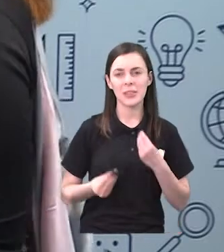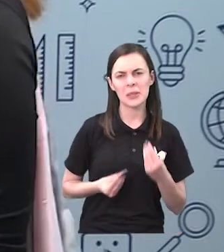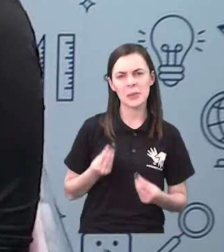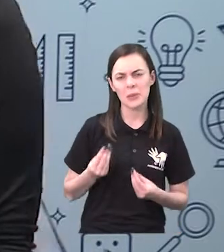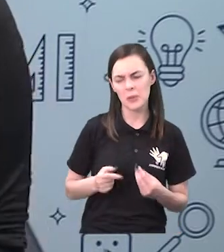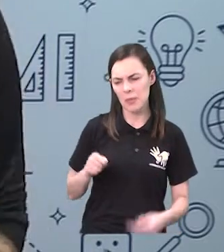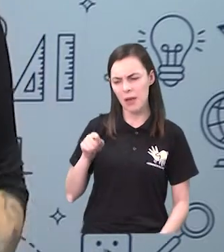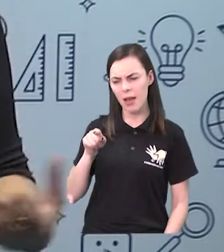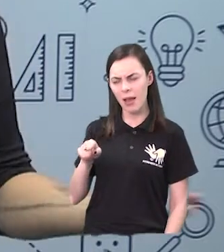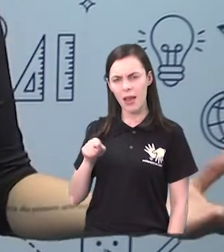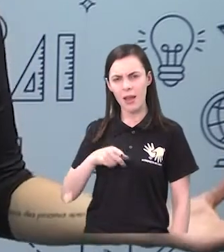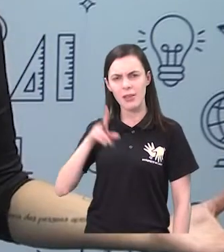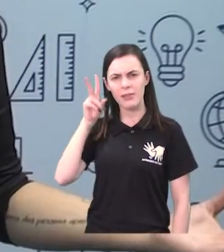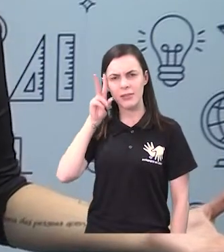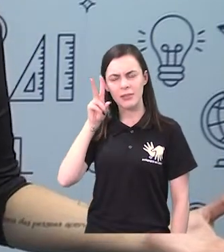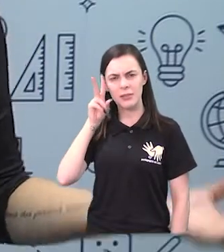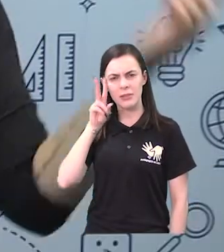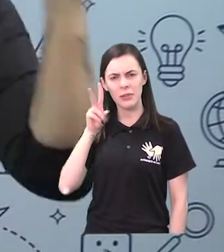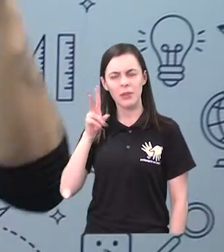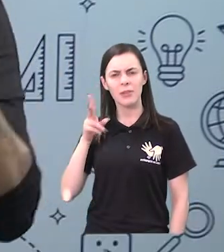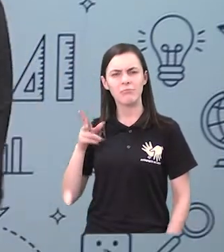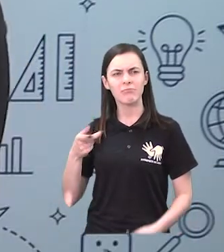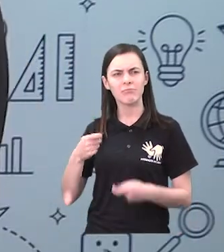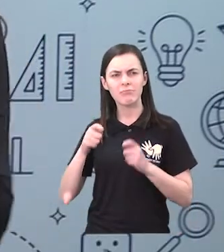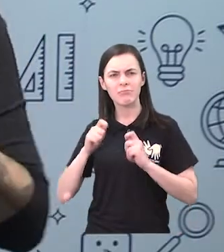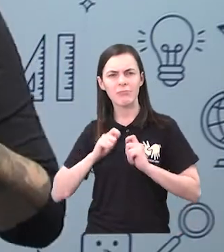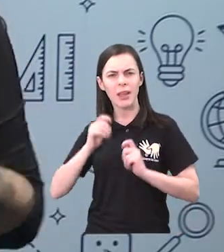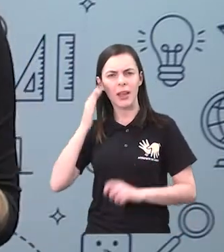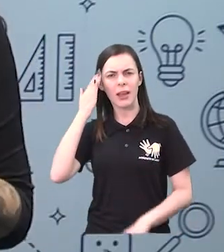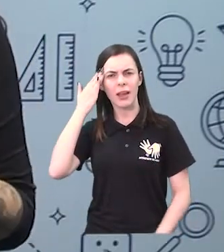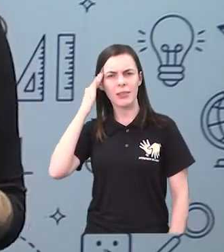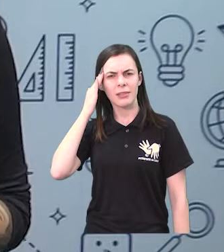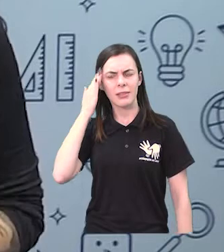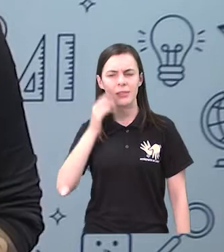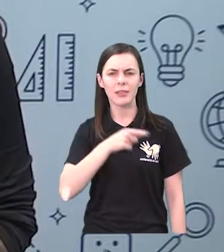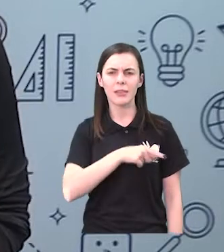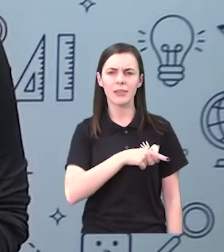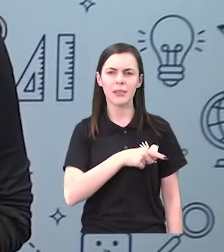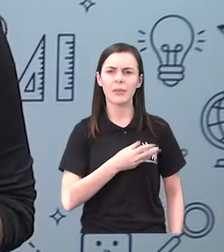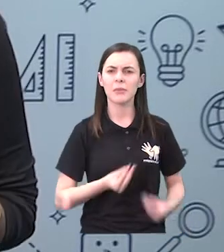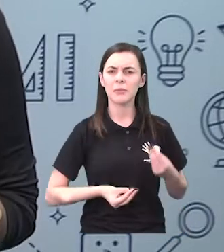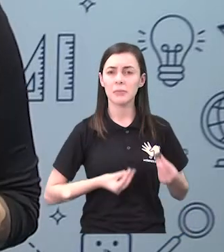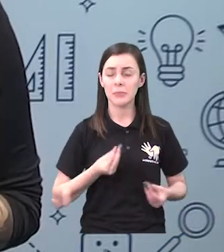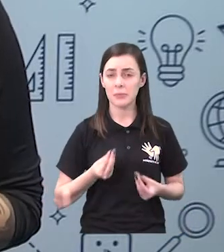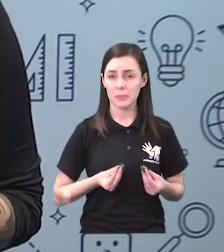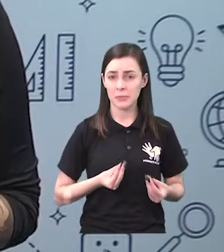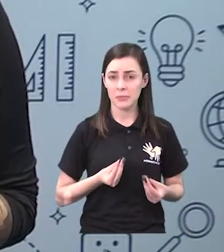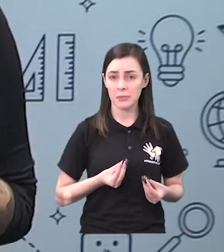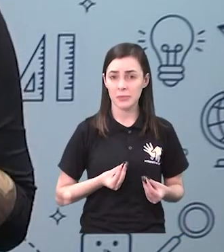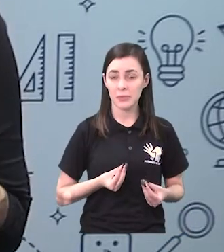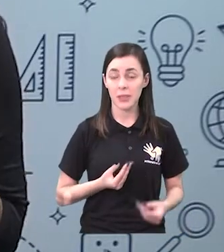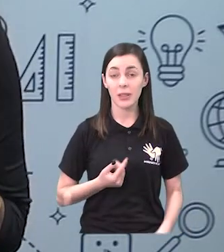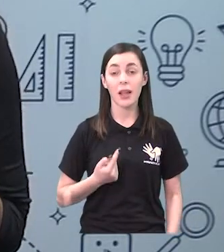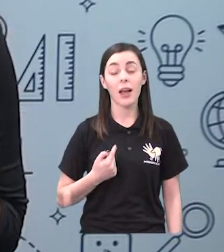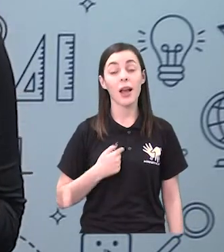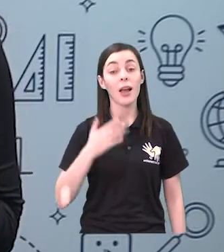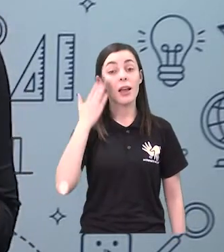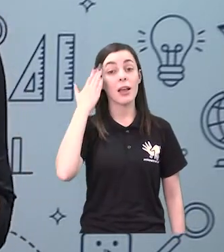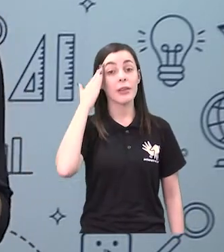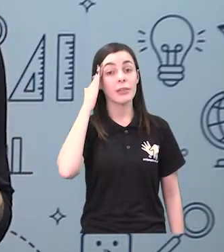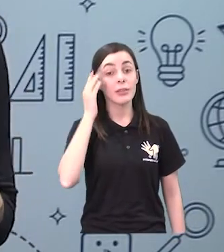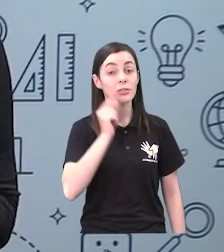essa história da Chapeuzinho Vermelho me ajudou a entender aquele texto ali para